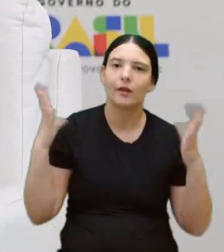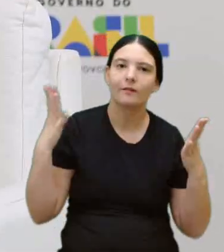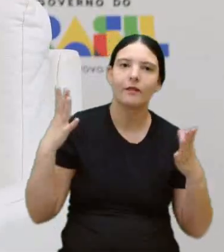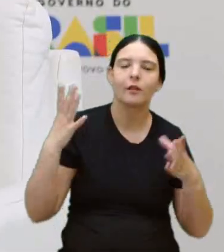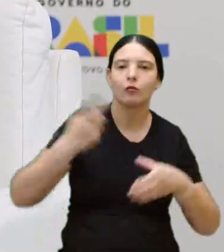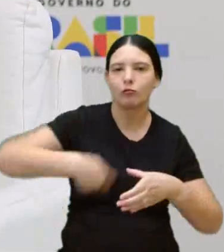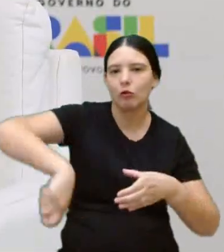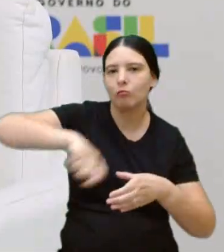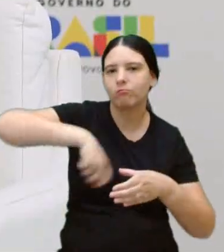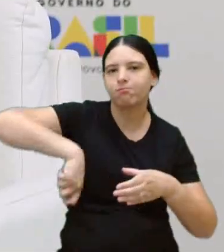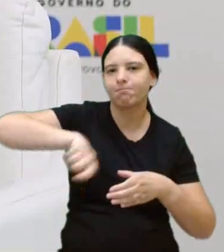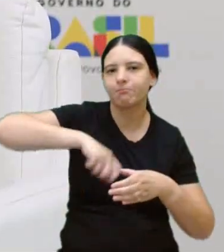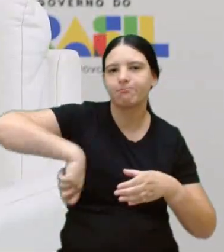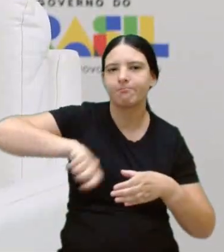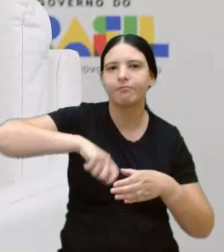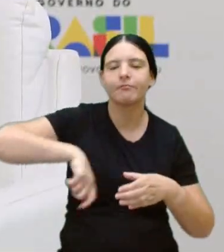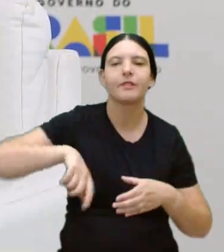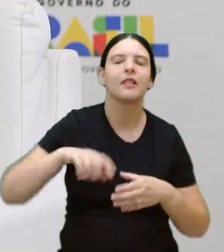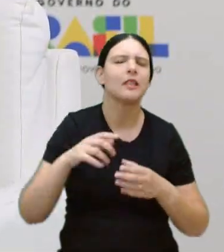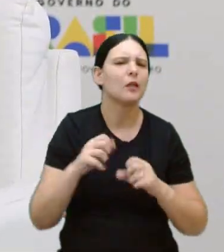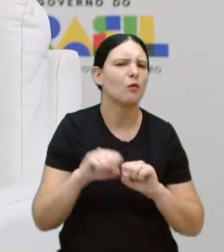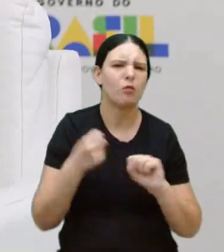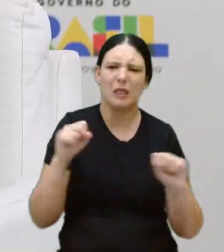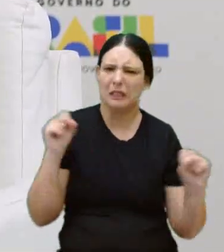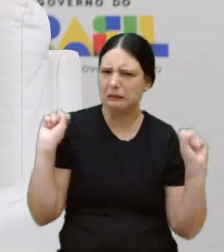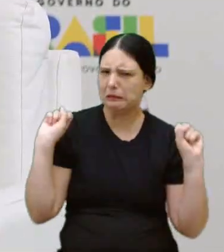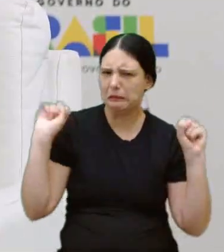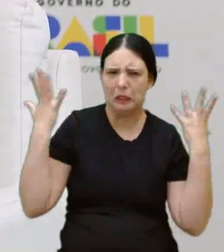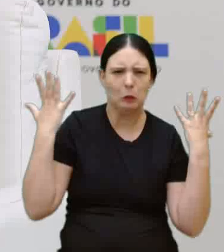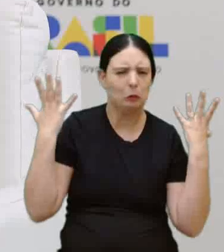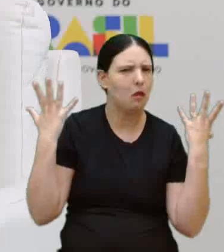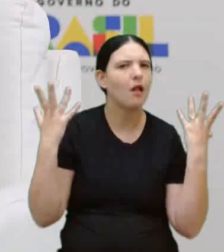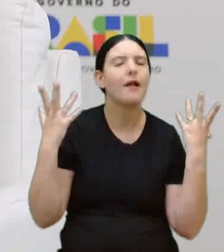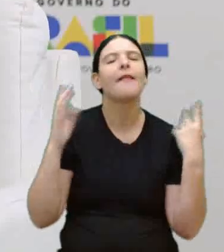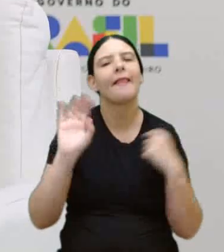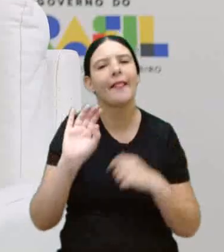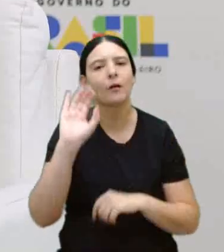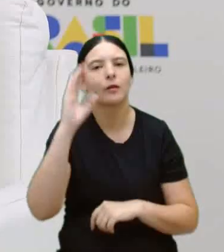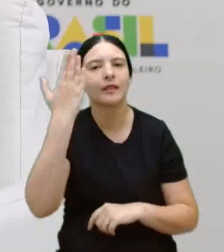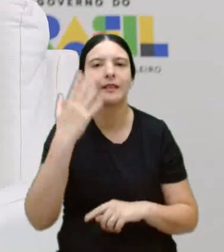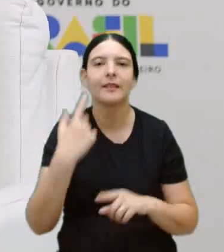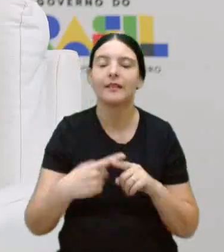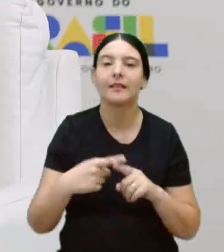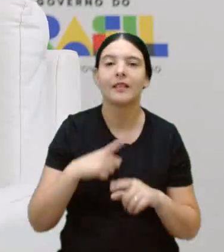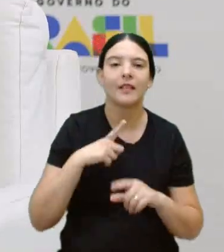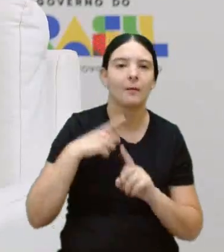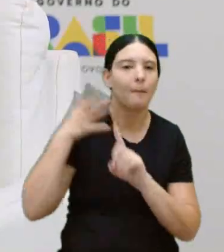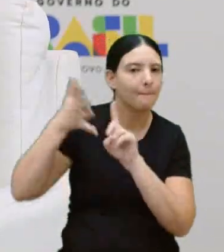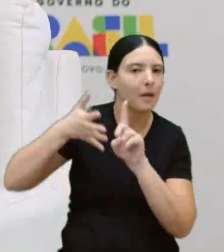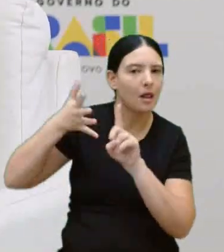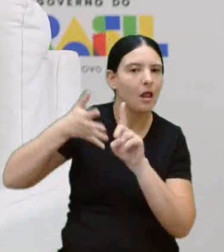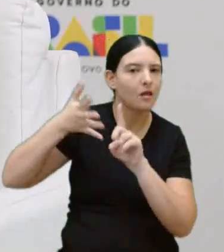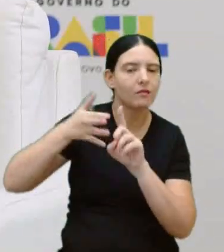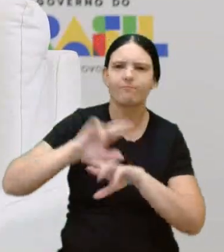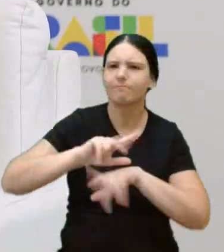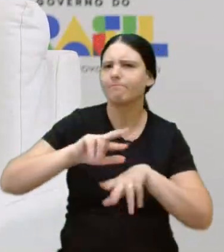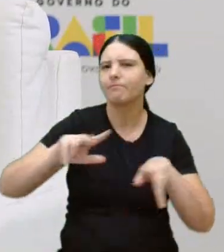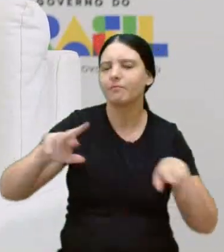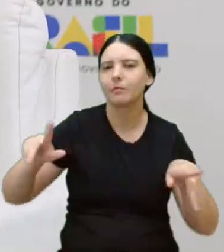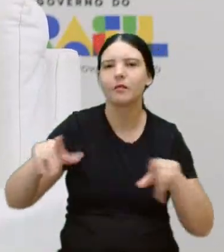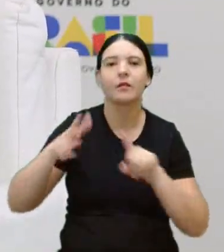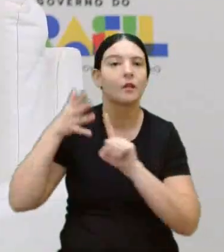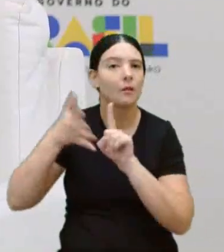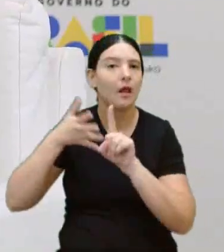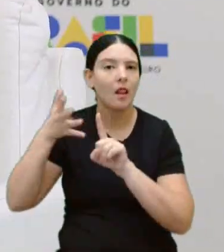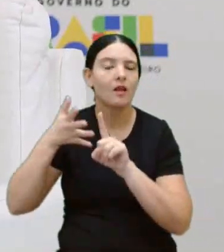O evento é muito grande, o evento está acontecendo, e nesse evento tem muitas palestras simultâneas. Uma palestra é de uma chefe